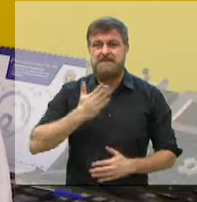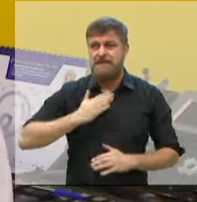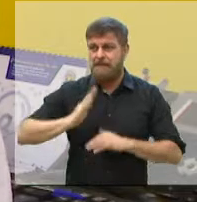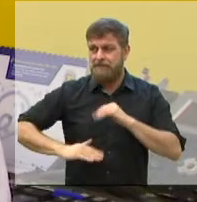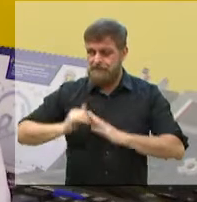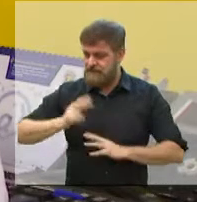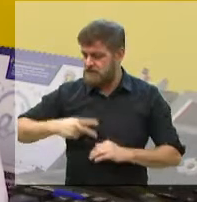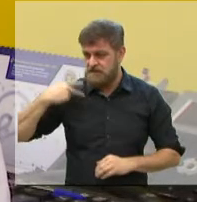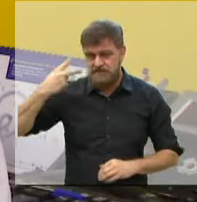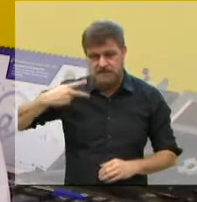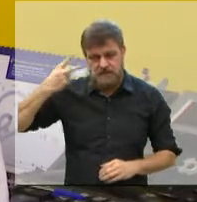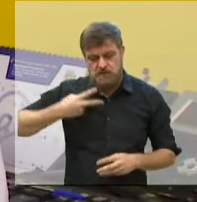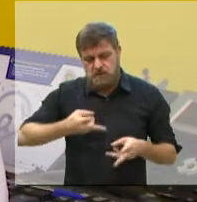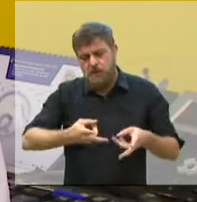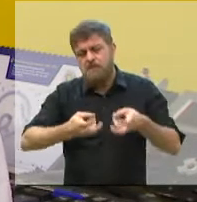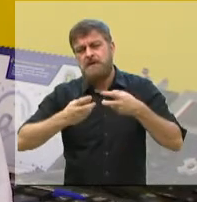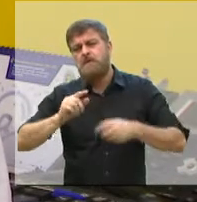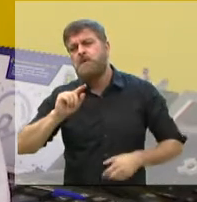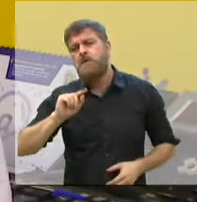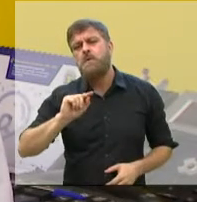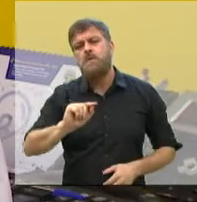eu ouvia